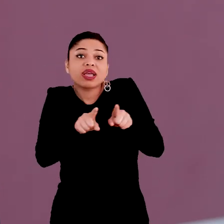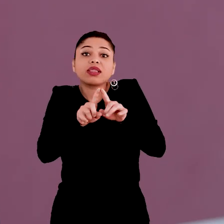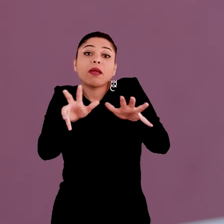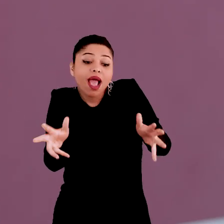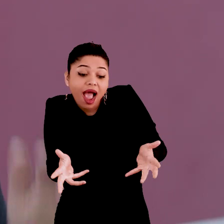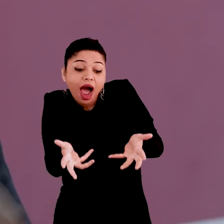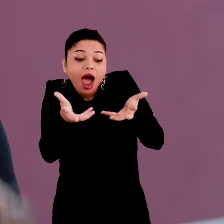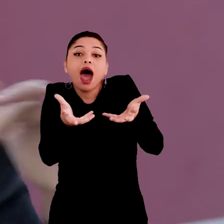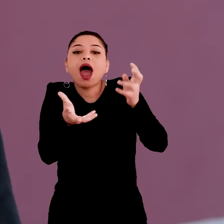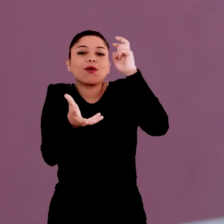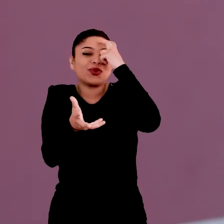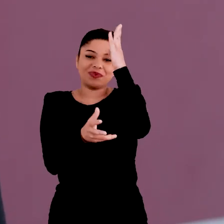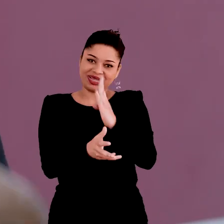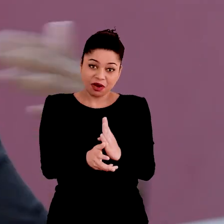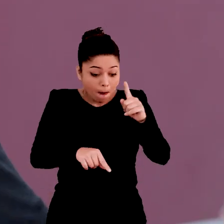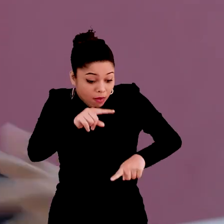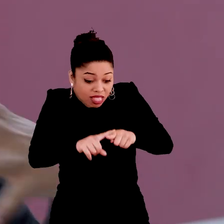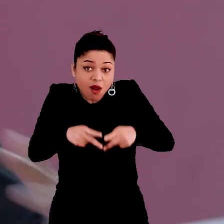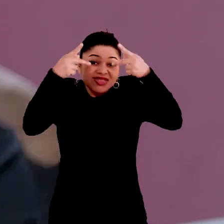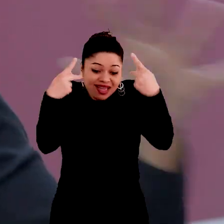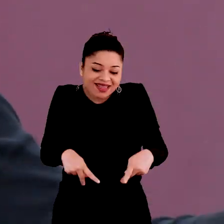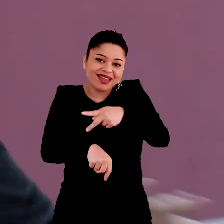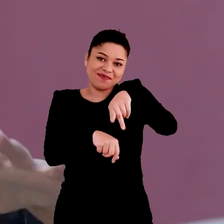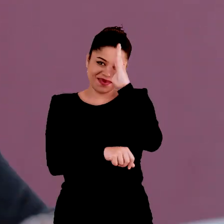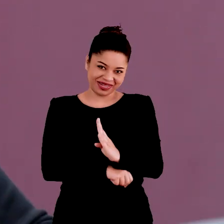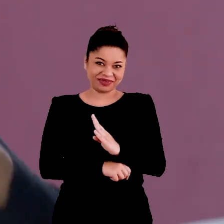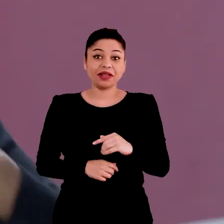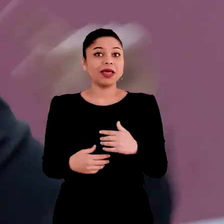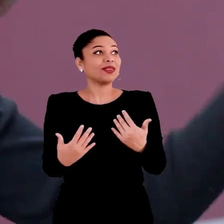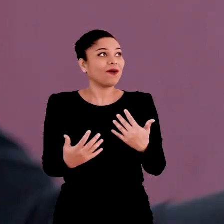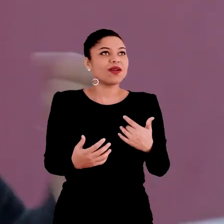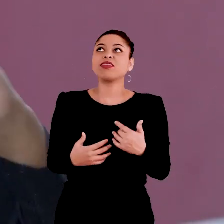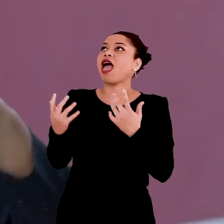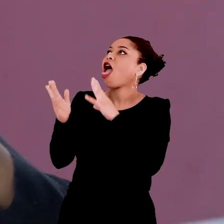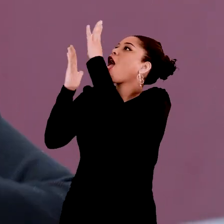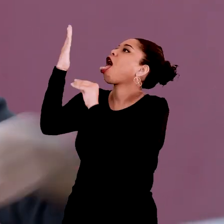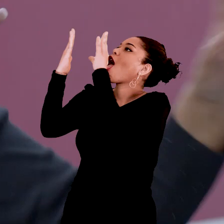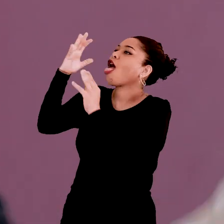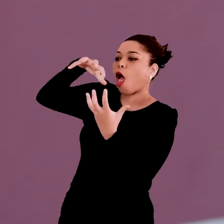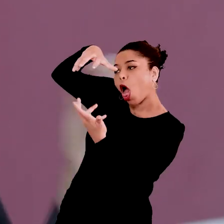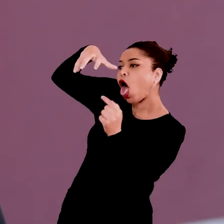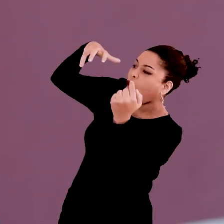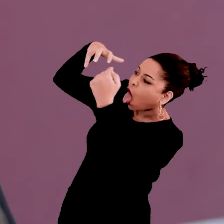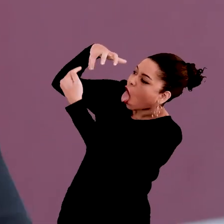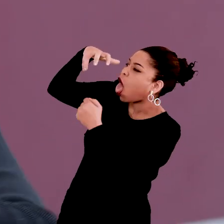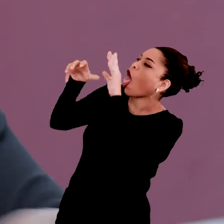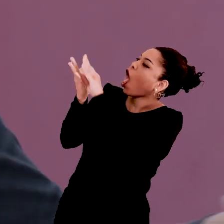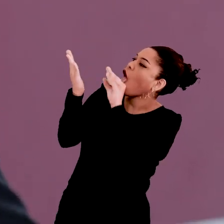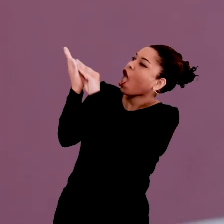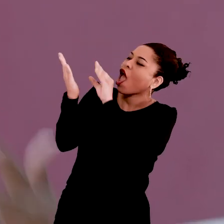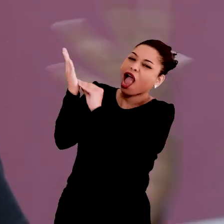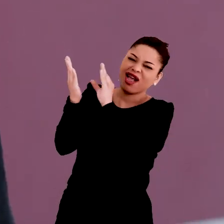no Brasil. Então a gente está fugindo um pouquinho mais daquele contexto de pegar só referências de projetos europeus, de